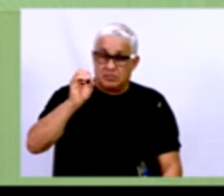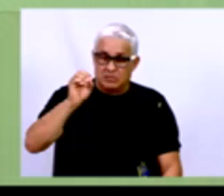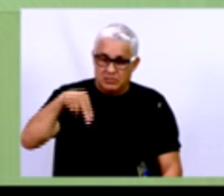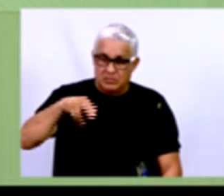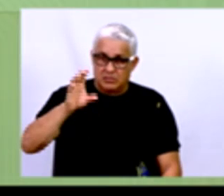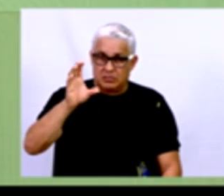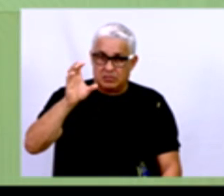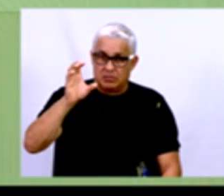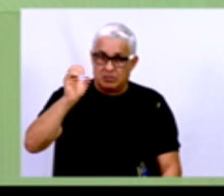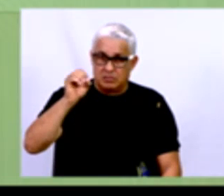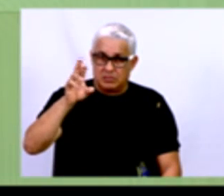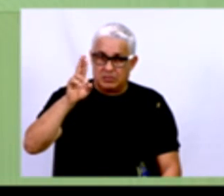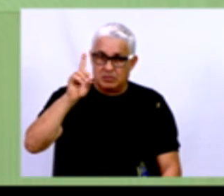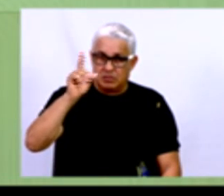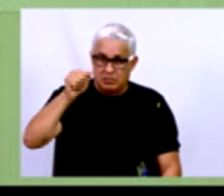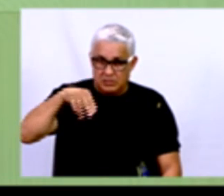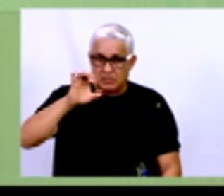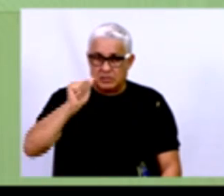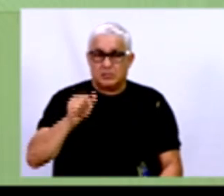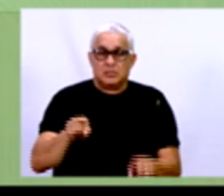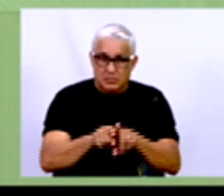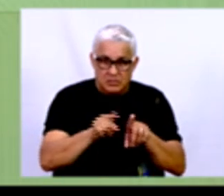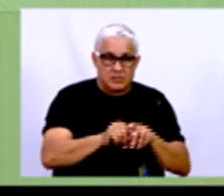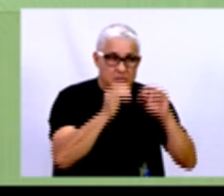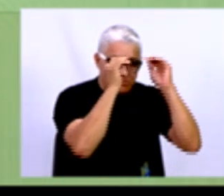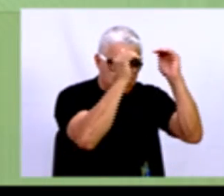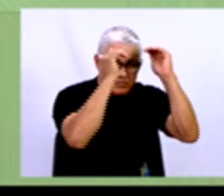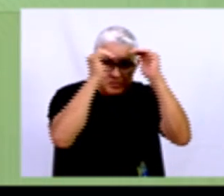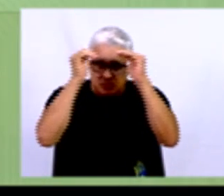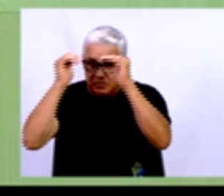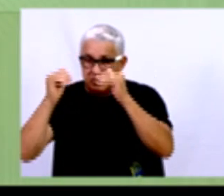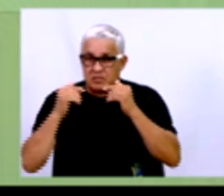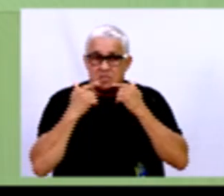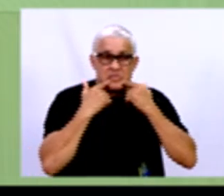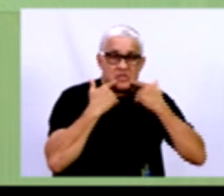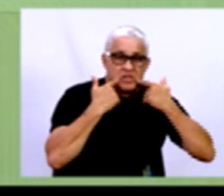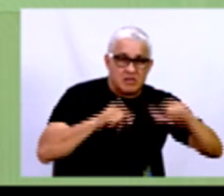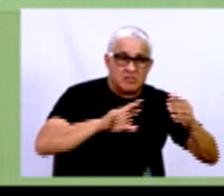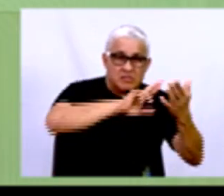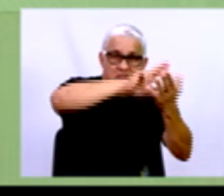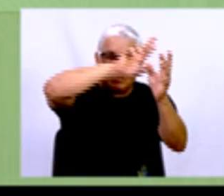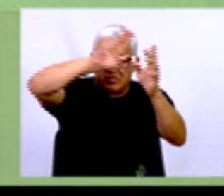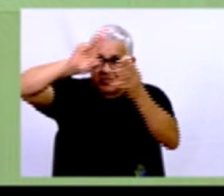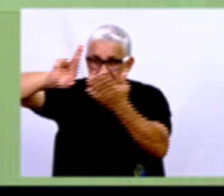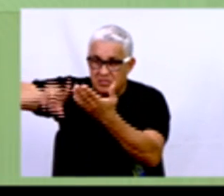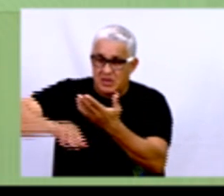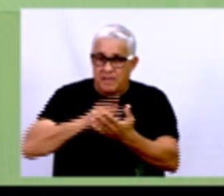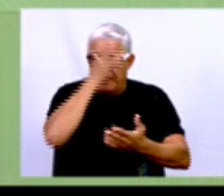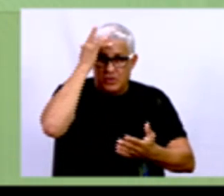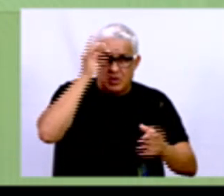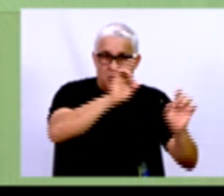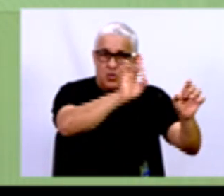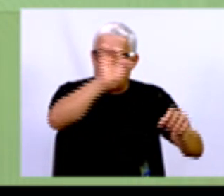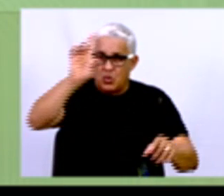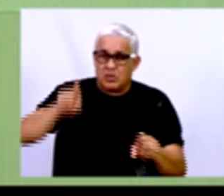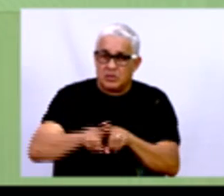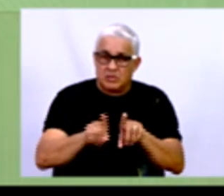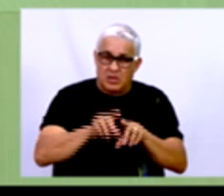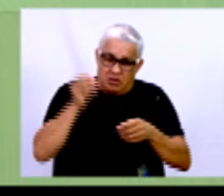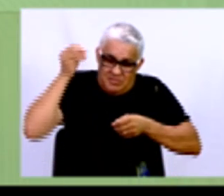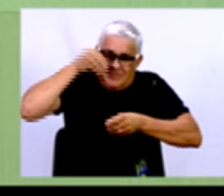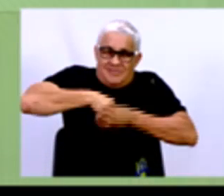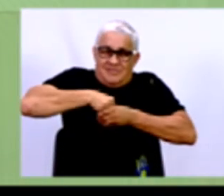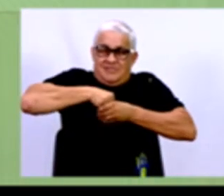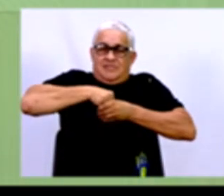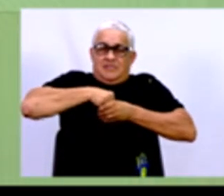respeitar a variedade linguística de cada falante, porque é a sua identidade pessoal, o seu espírito, suas lembranças, né, parte